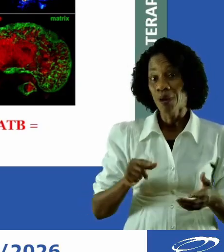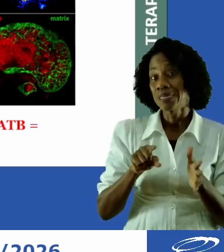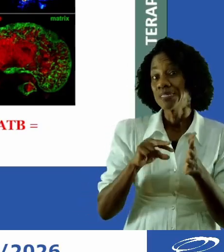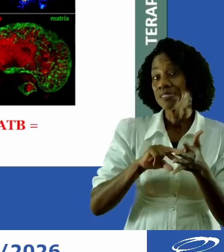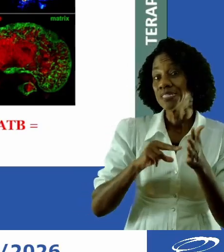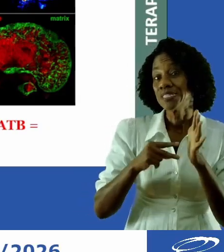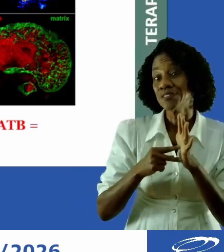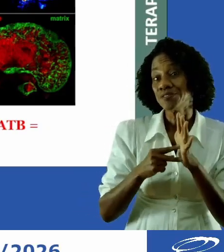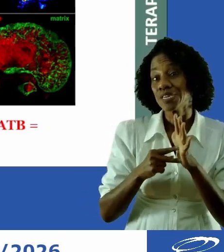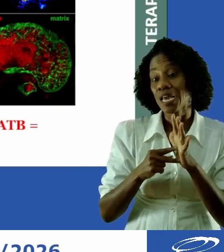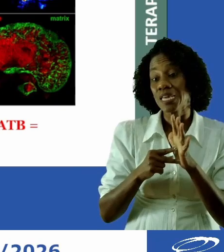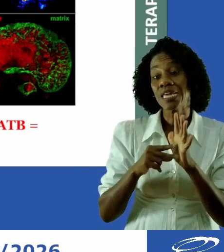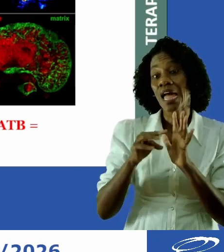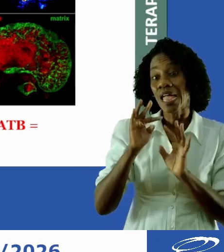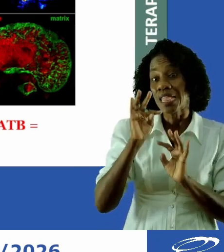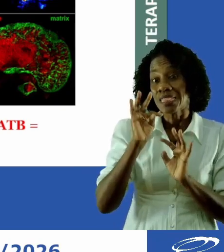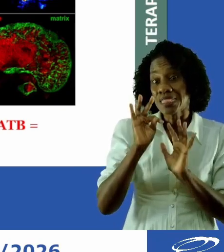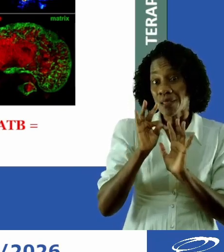com a melhor técnica